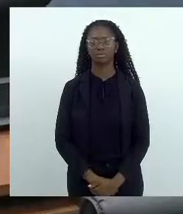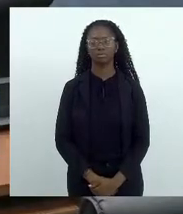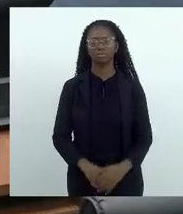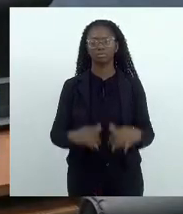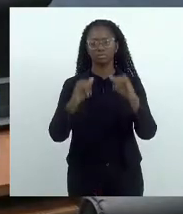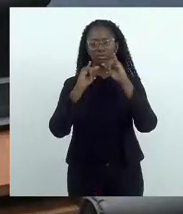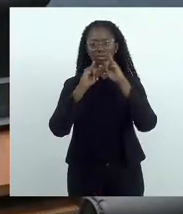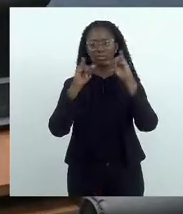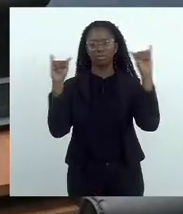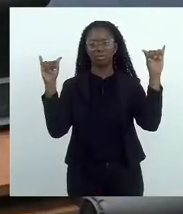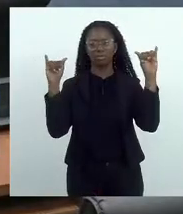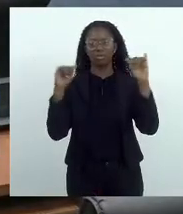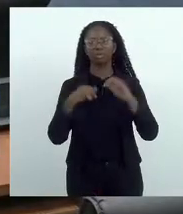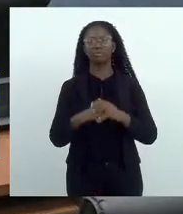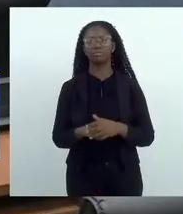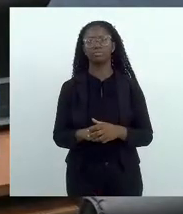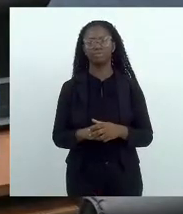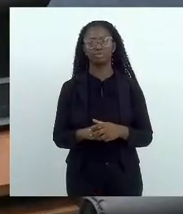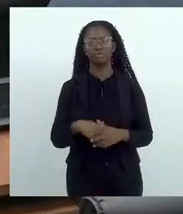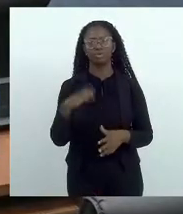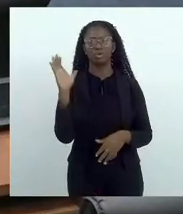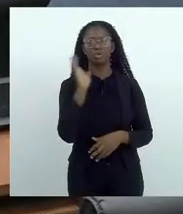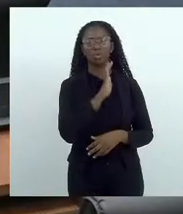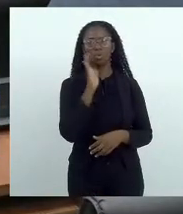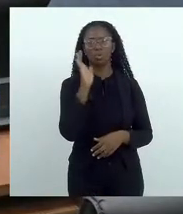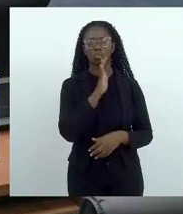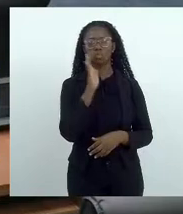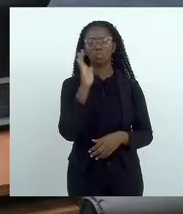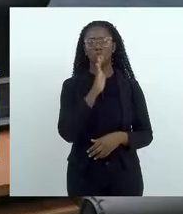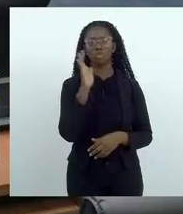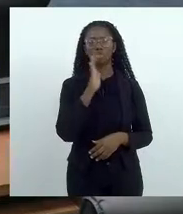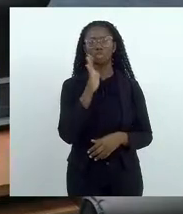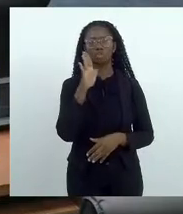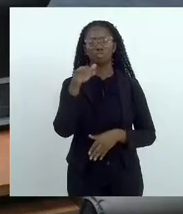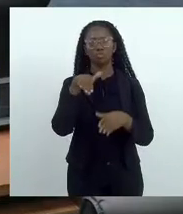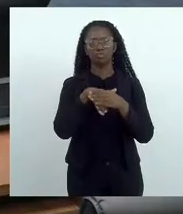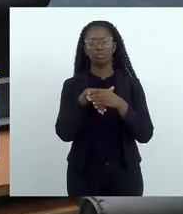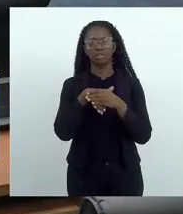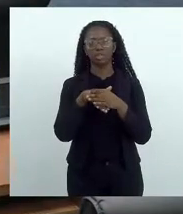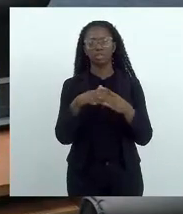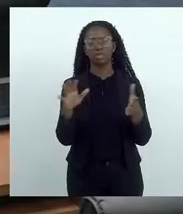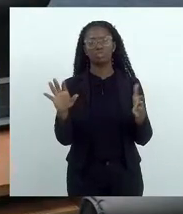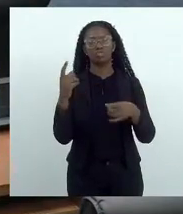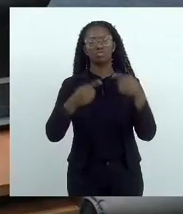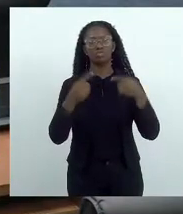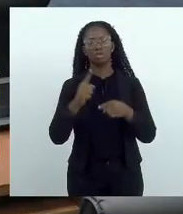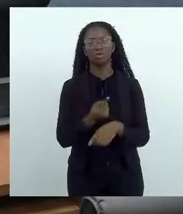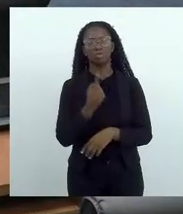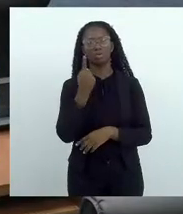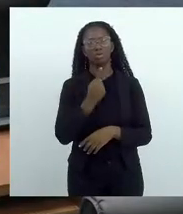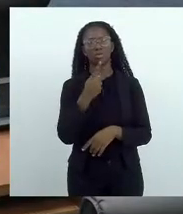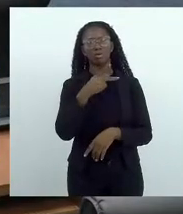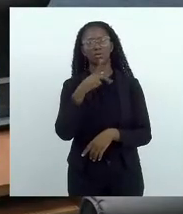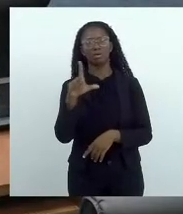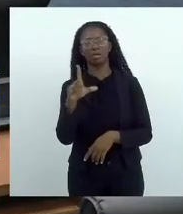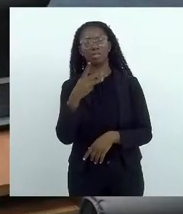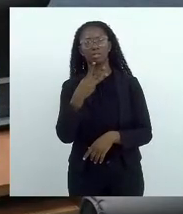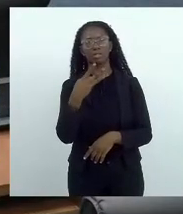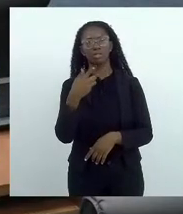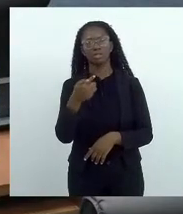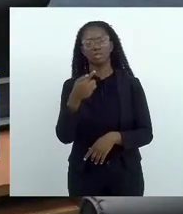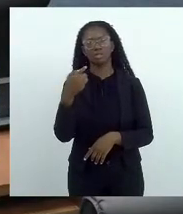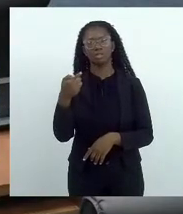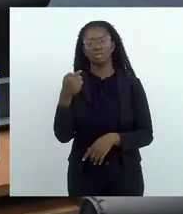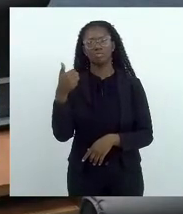Anuncio regime de urgência em votação e discussão única, projeto de lei 3771,